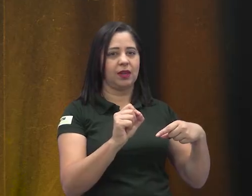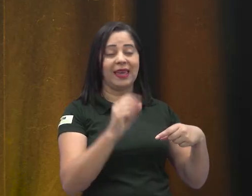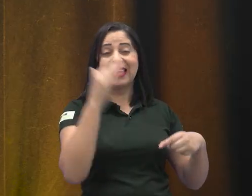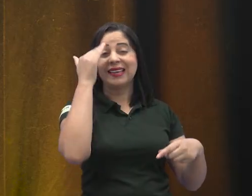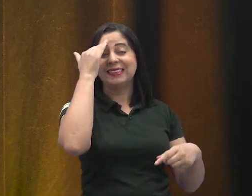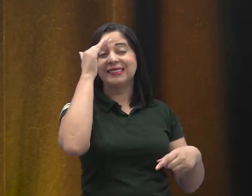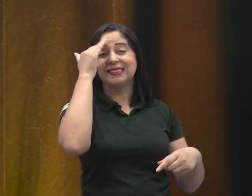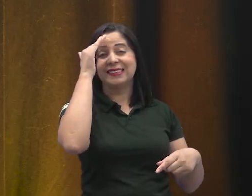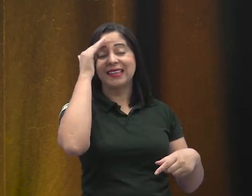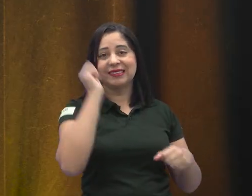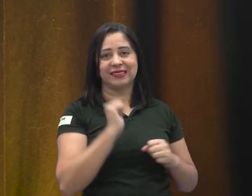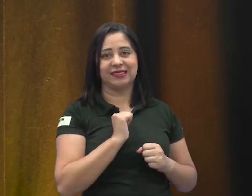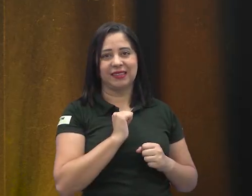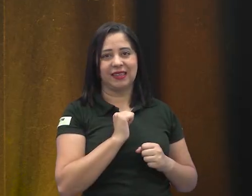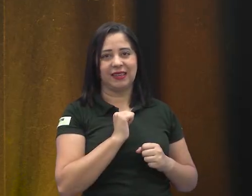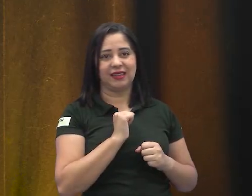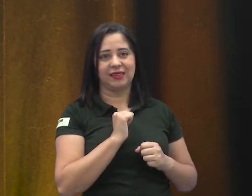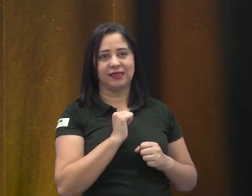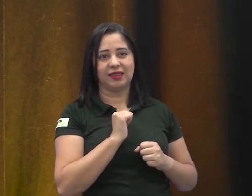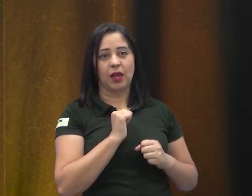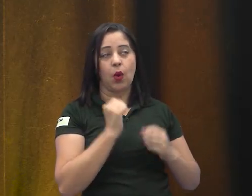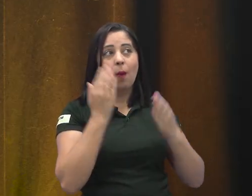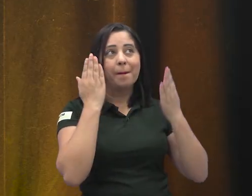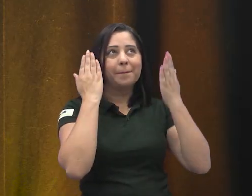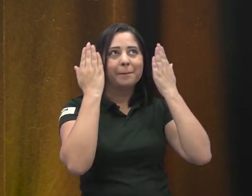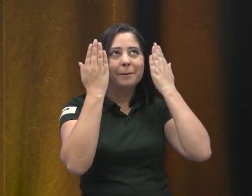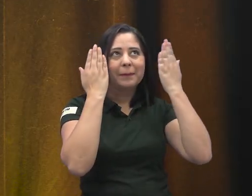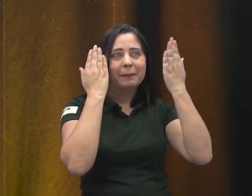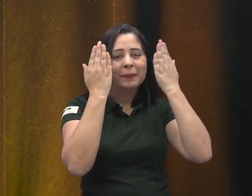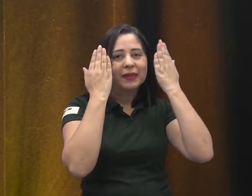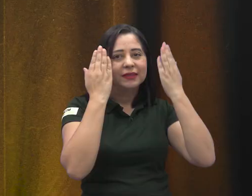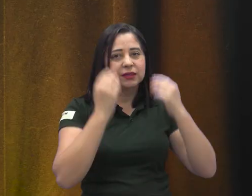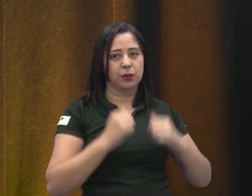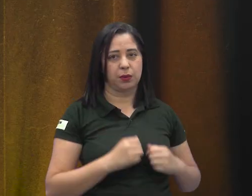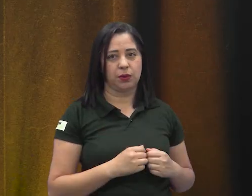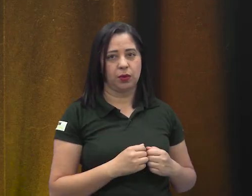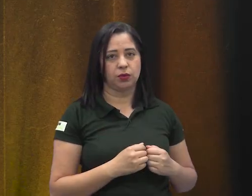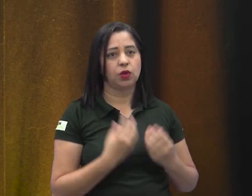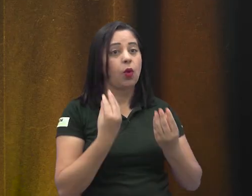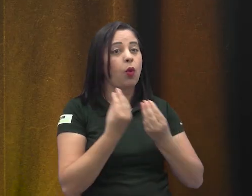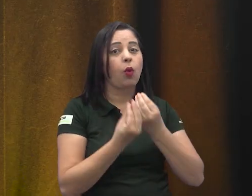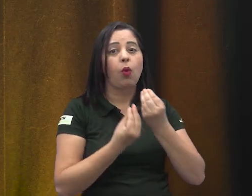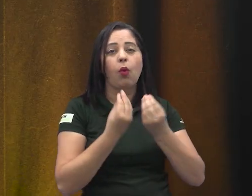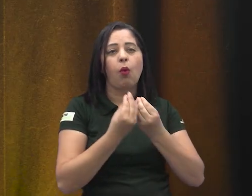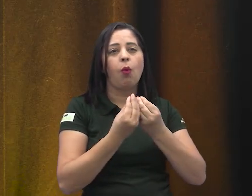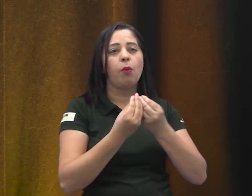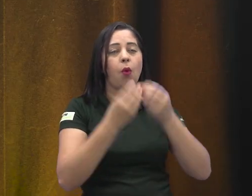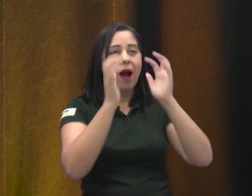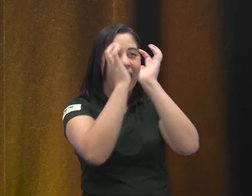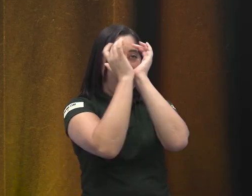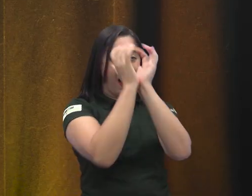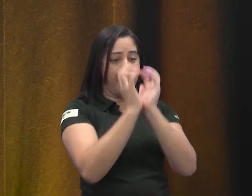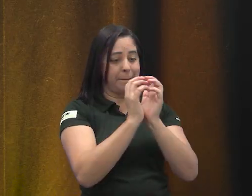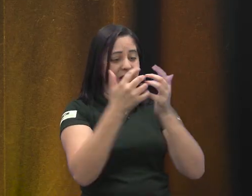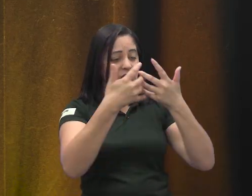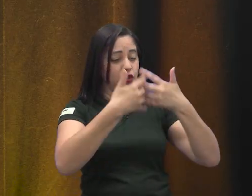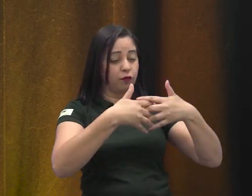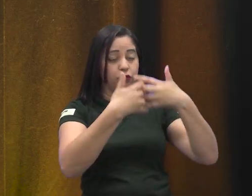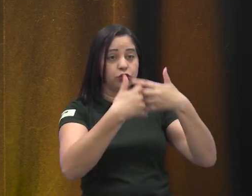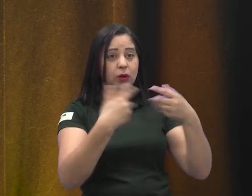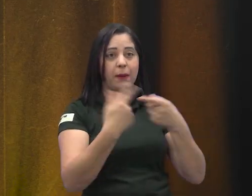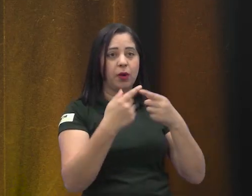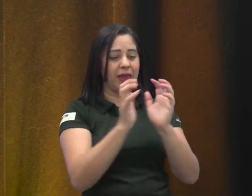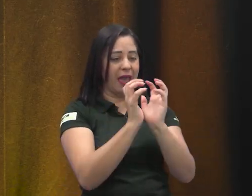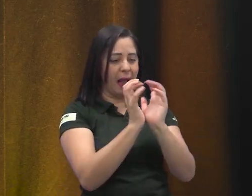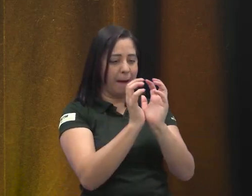entender o psicológico dela, né? Como funciona essa mente que é um